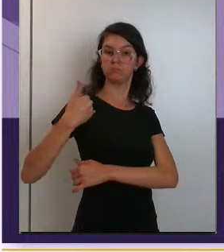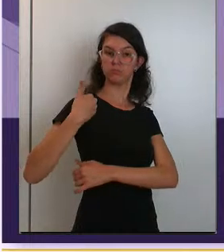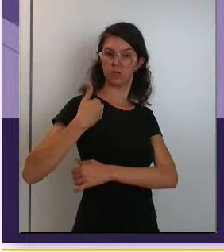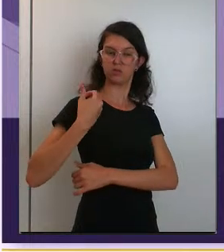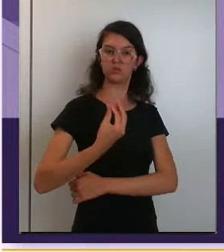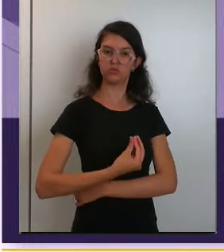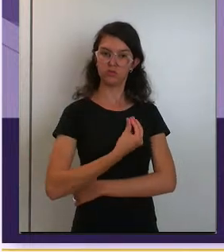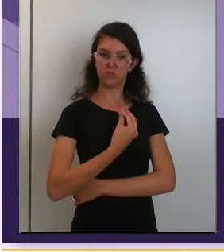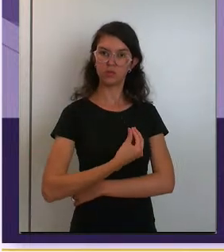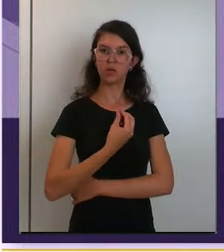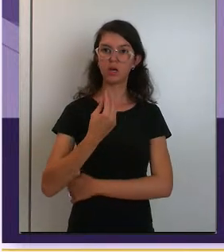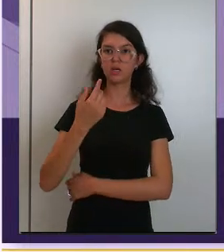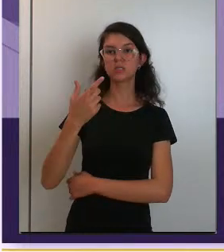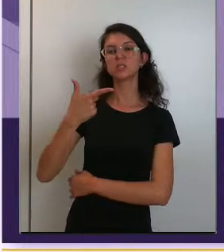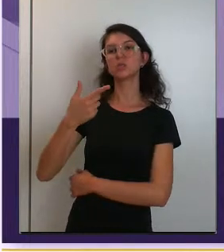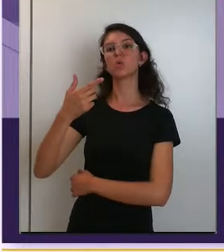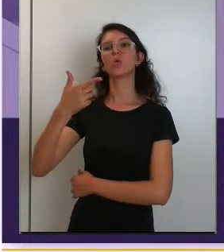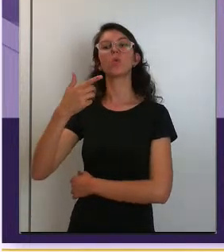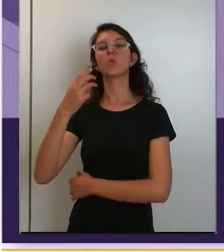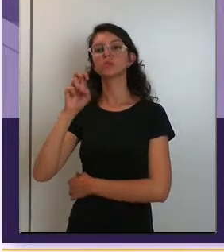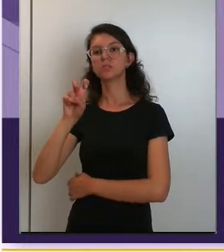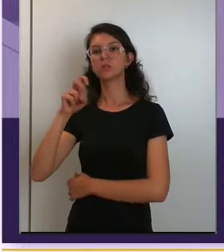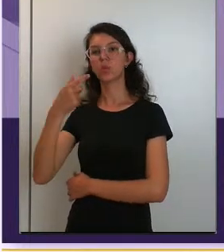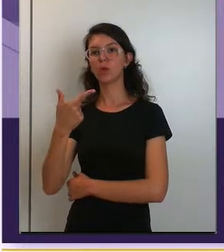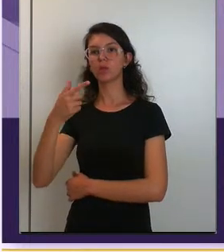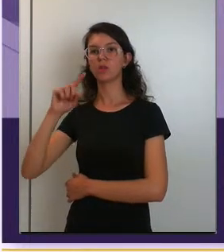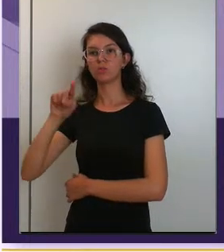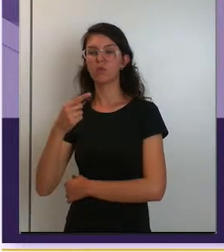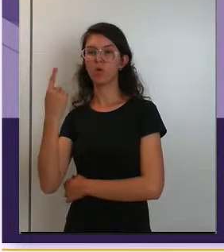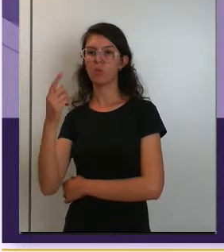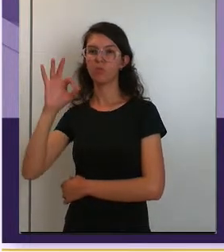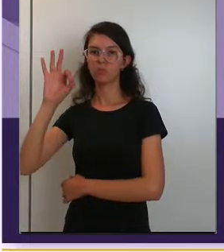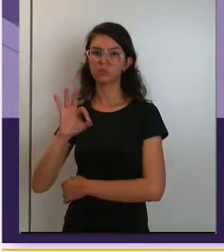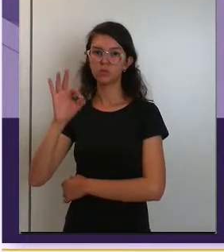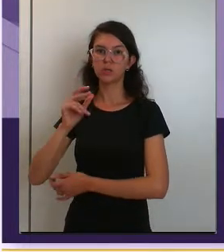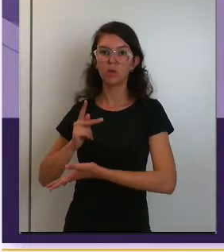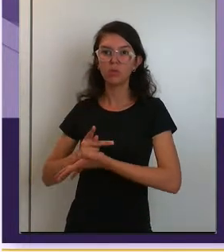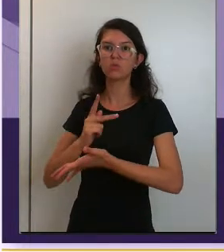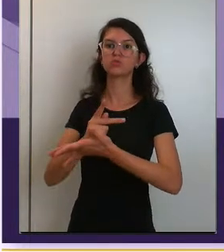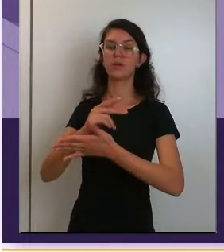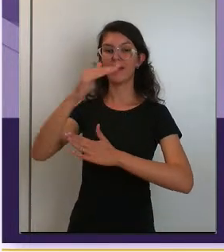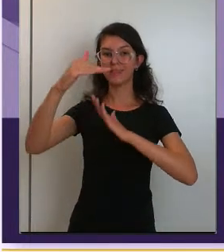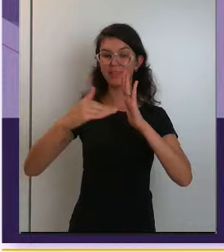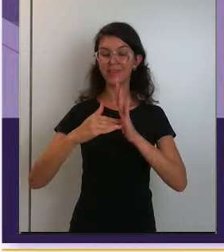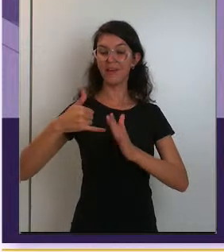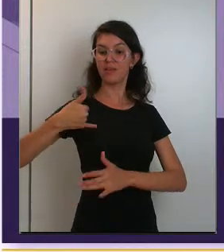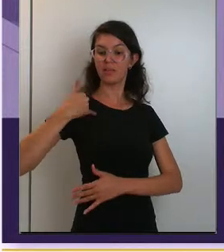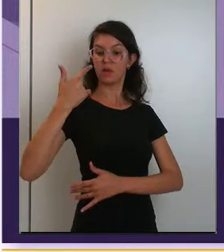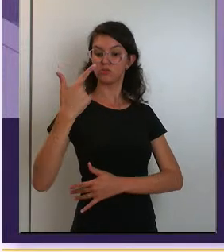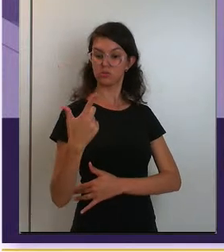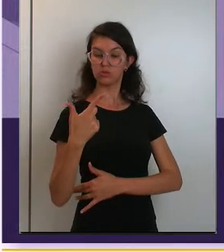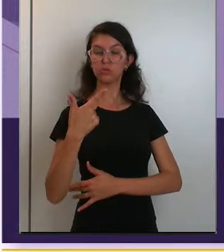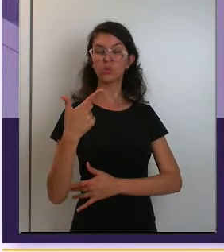meses, 52,1%, e continuado até os 2 anos de vida, de